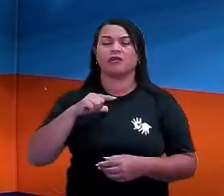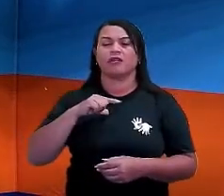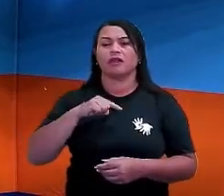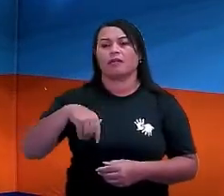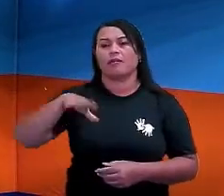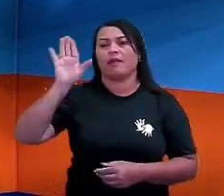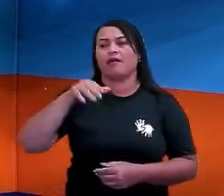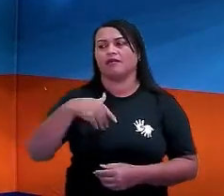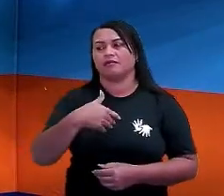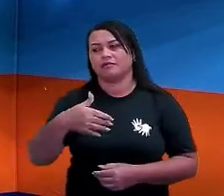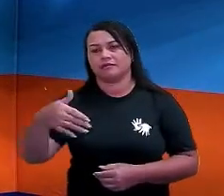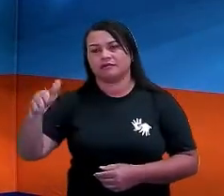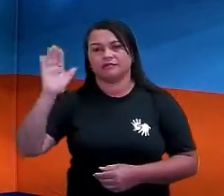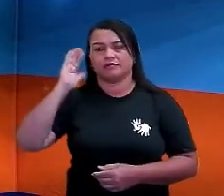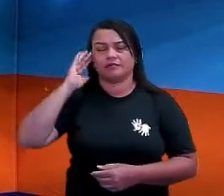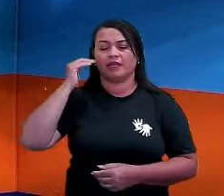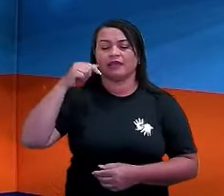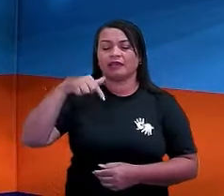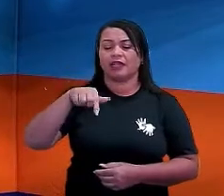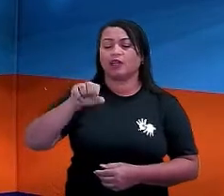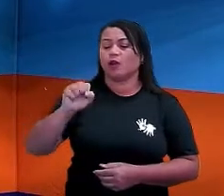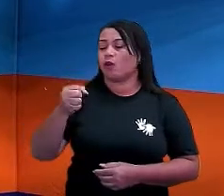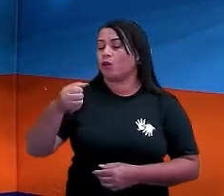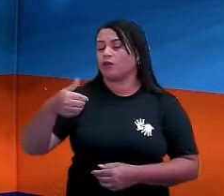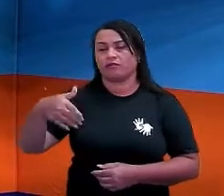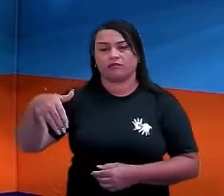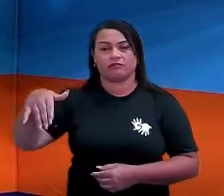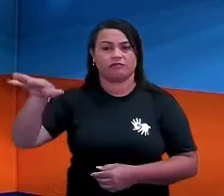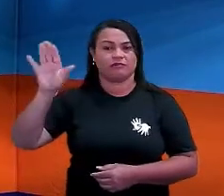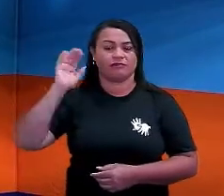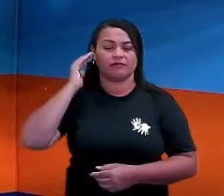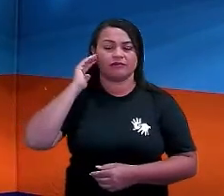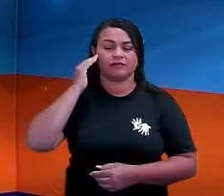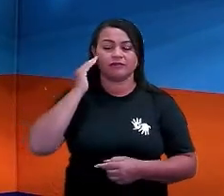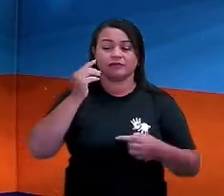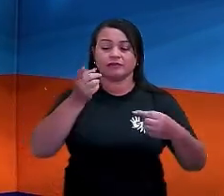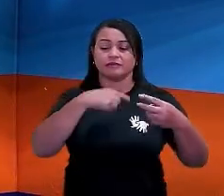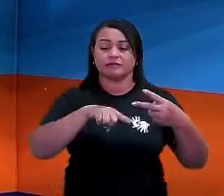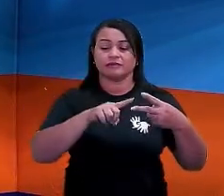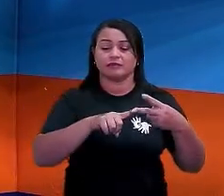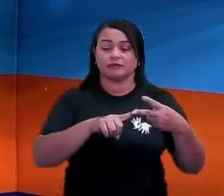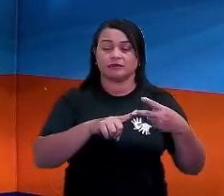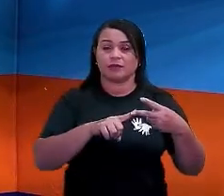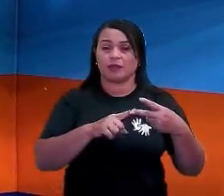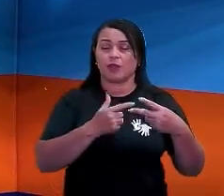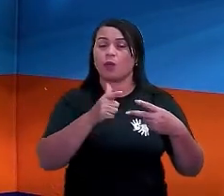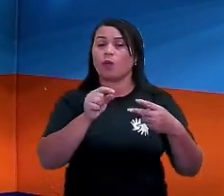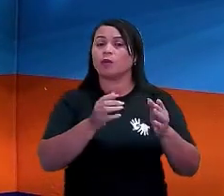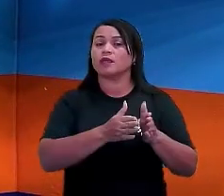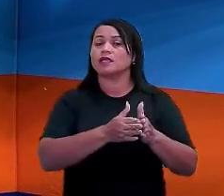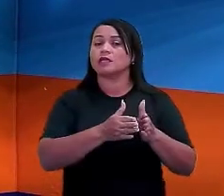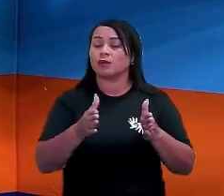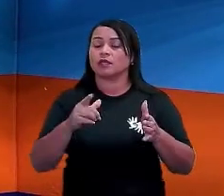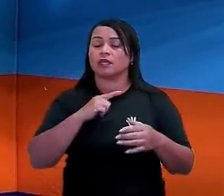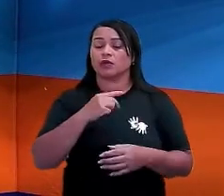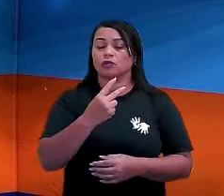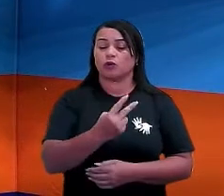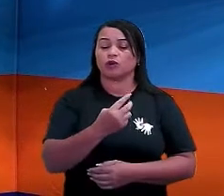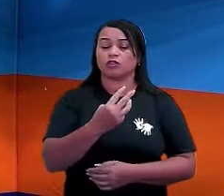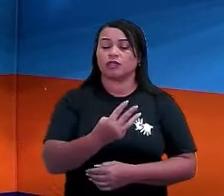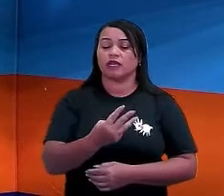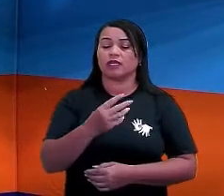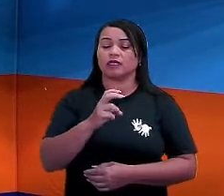depois do 6 quem? 7, depois 8 e assim sucessivamente. Aqui na próxima sequência eu tenho 2,